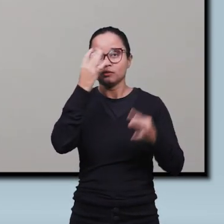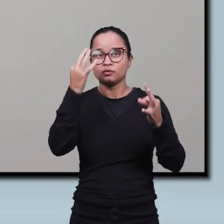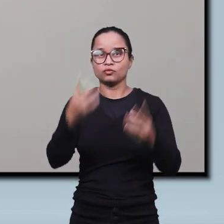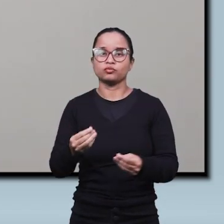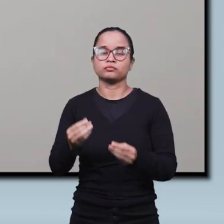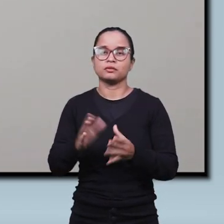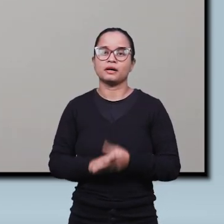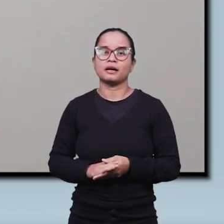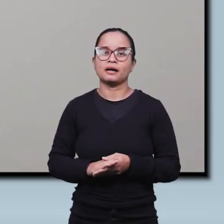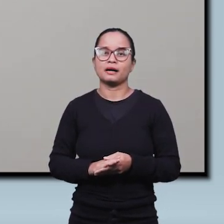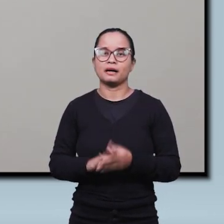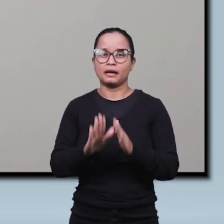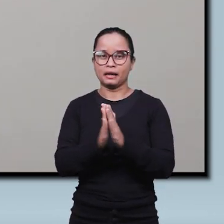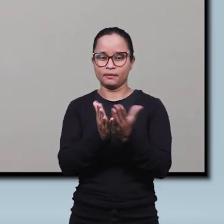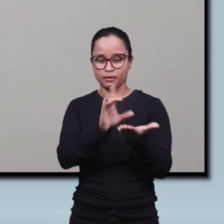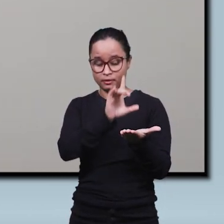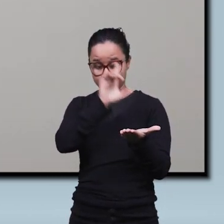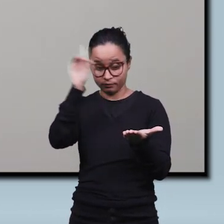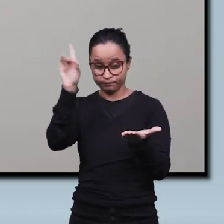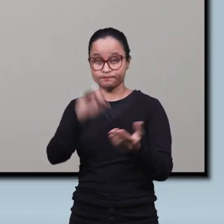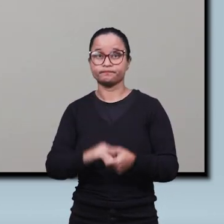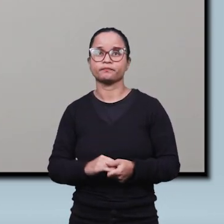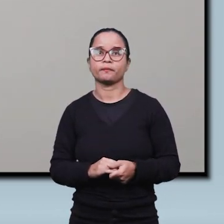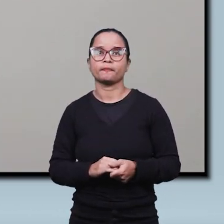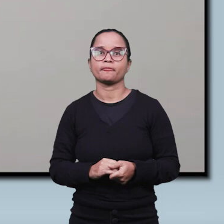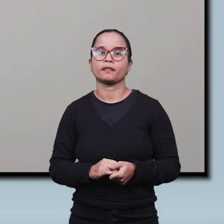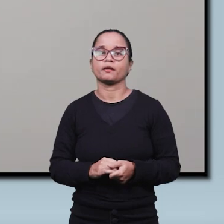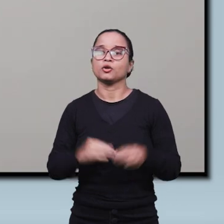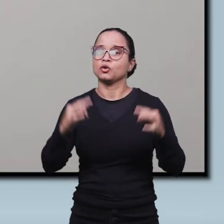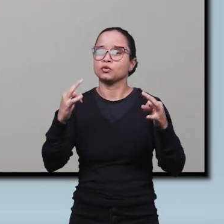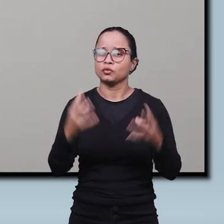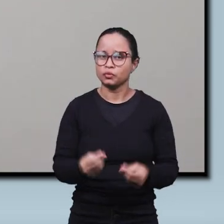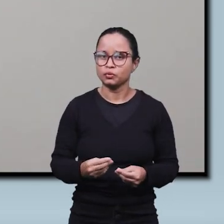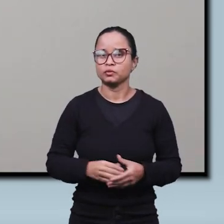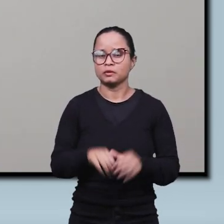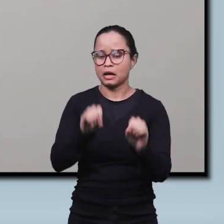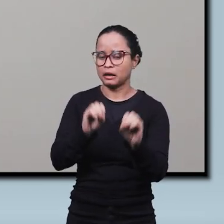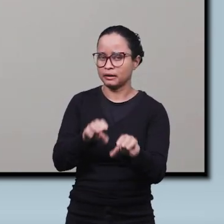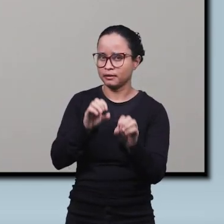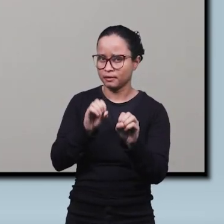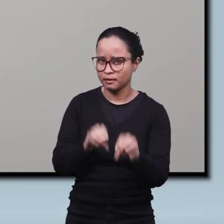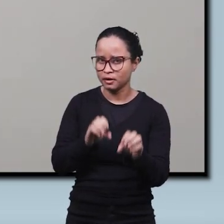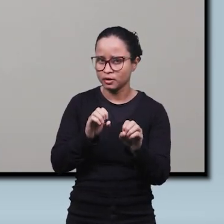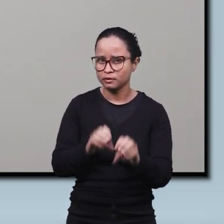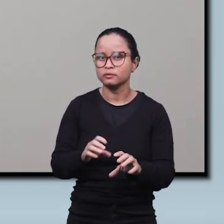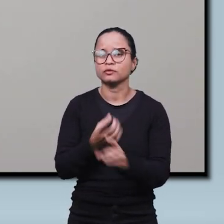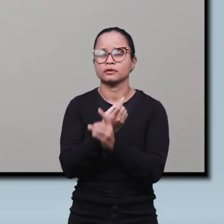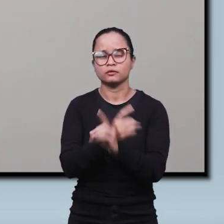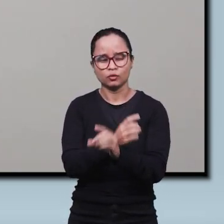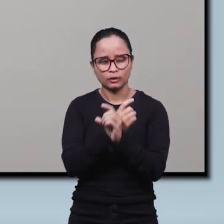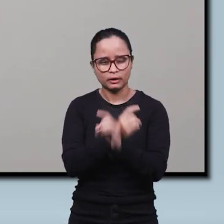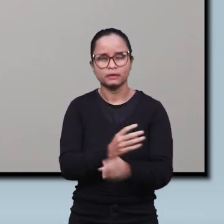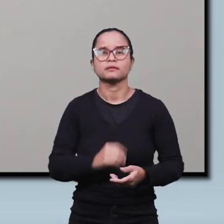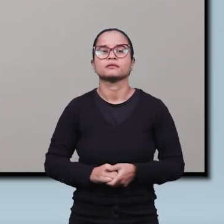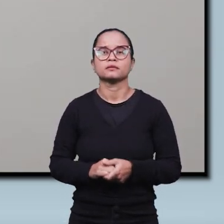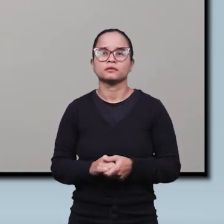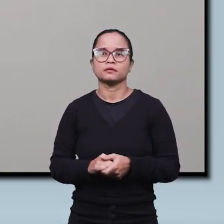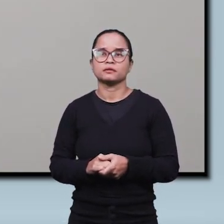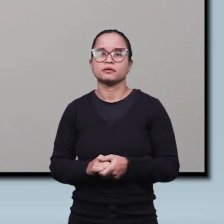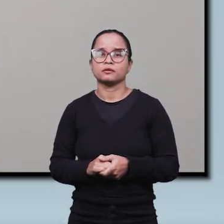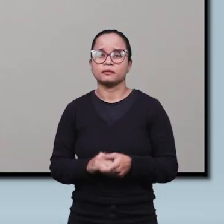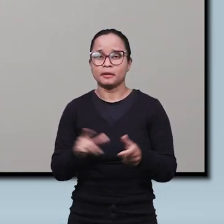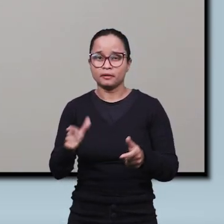o acesso à palavra do Senhor, o acesso aos ensinos doutrinários, né?